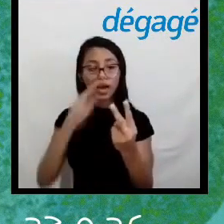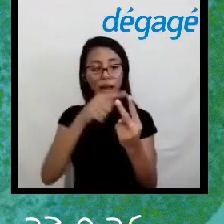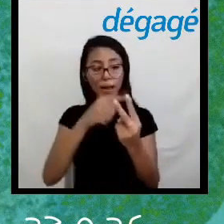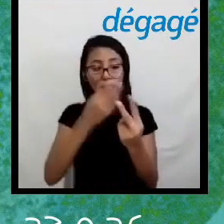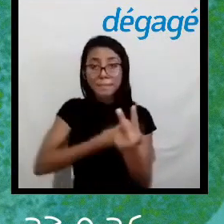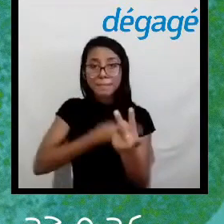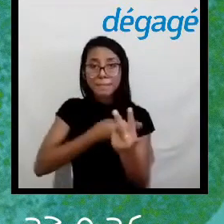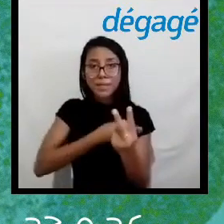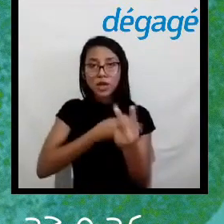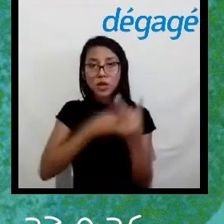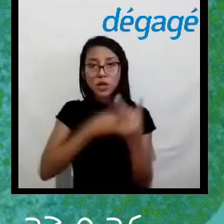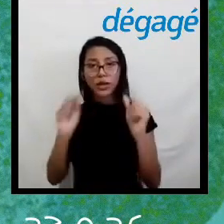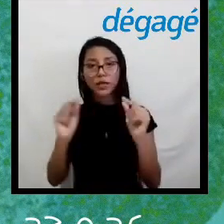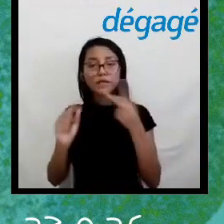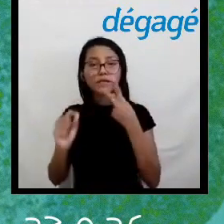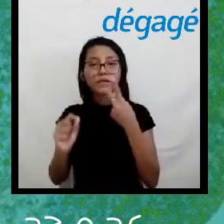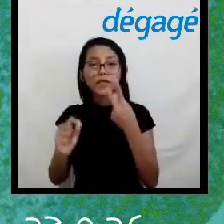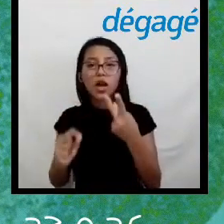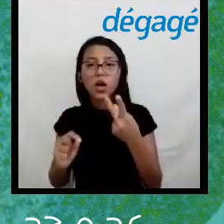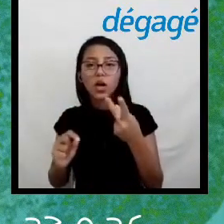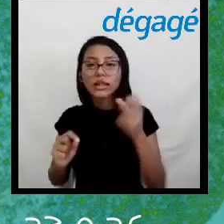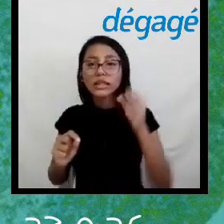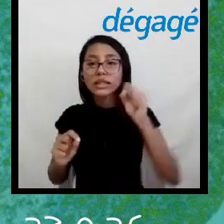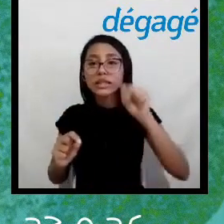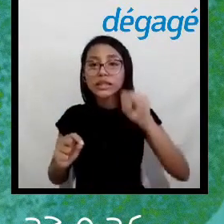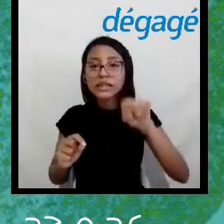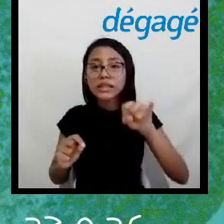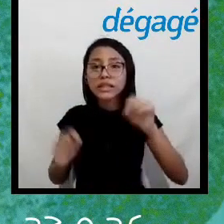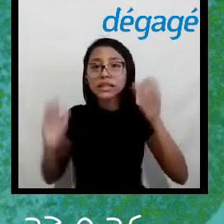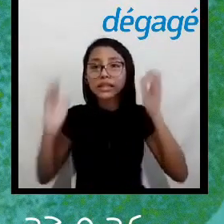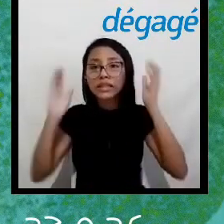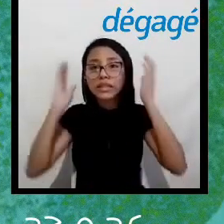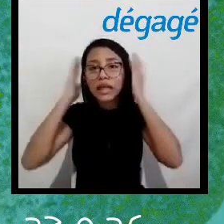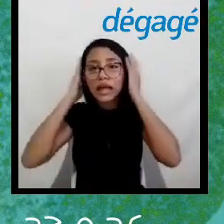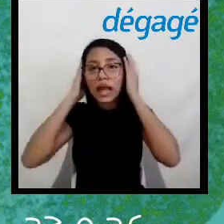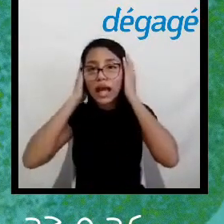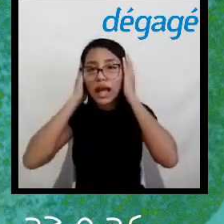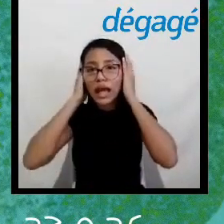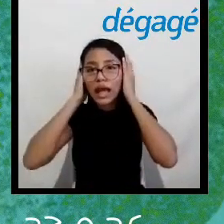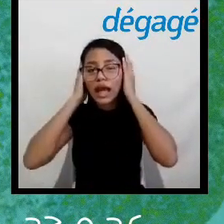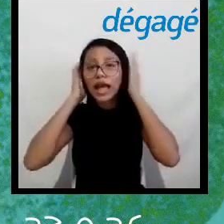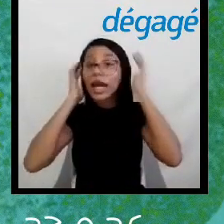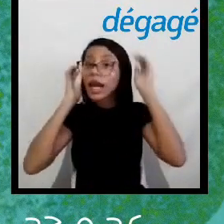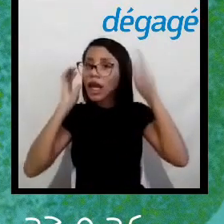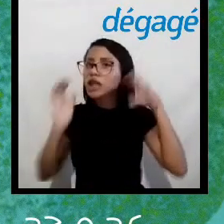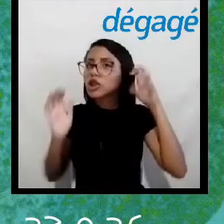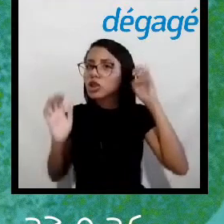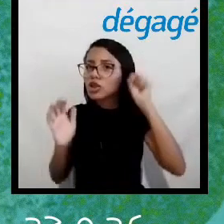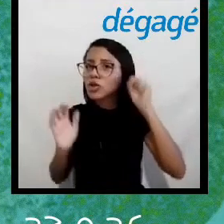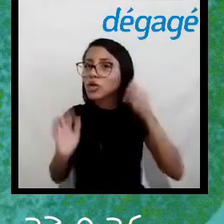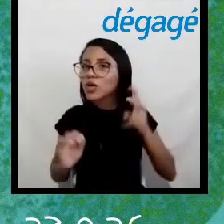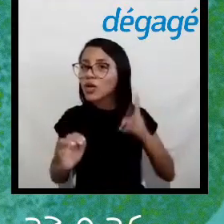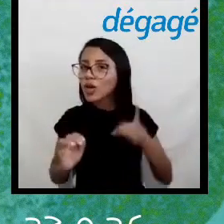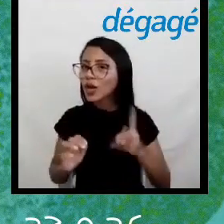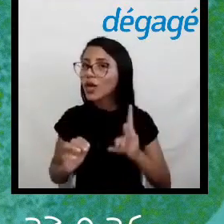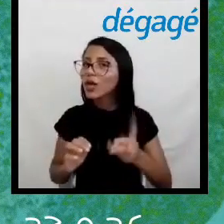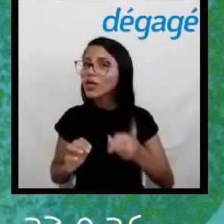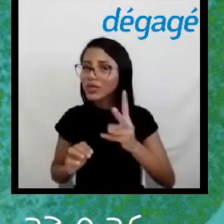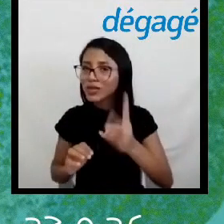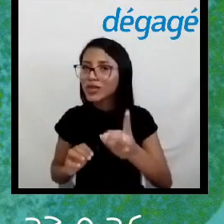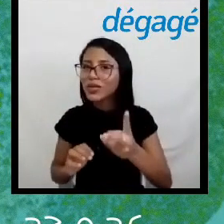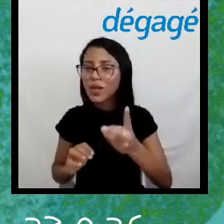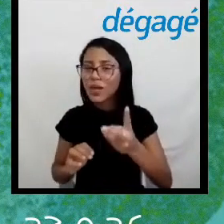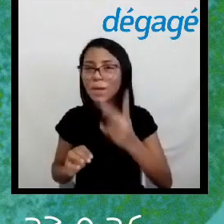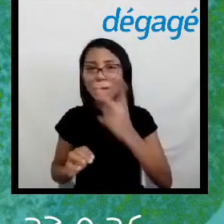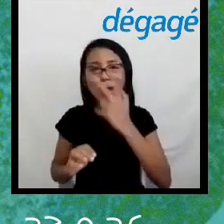o ouvido é porque ele está ouvindo. E aí isso é comunicação, né? E um outro filme que eu assisti também,